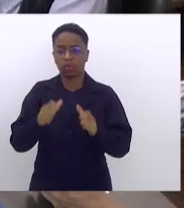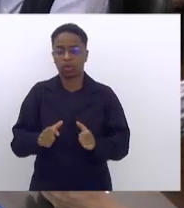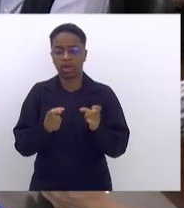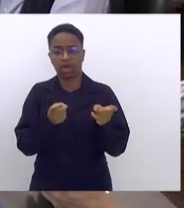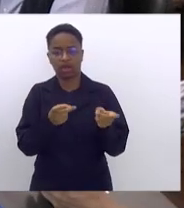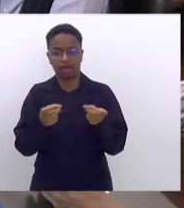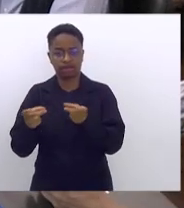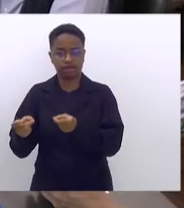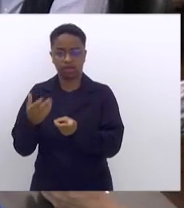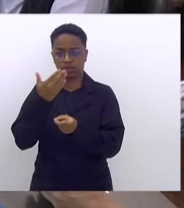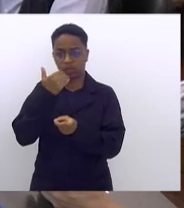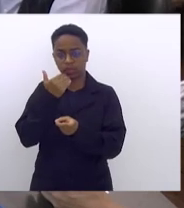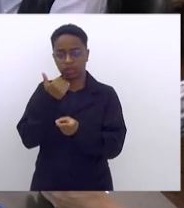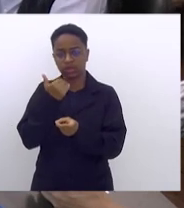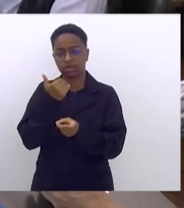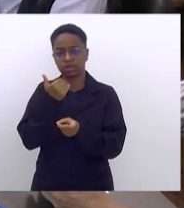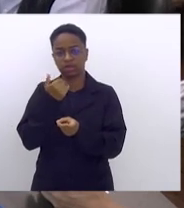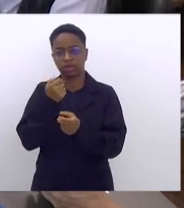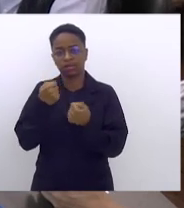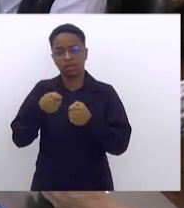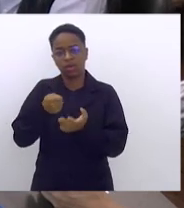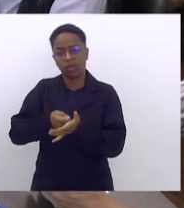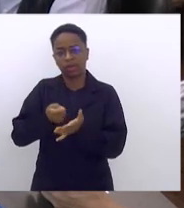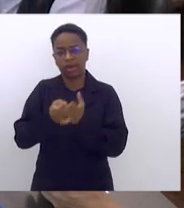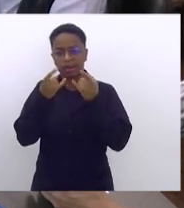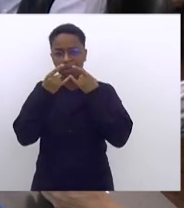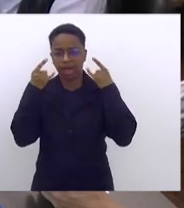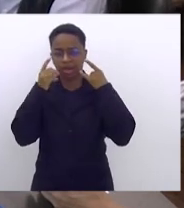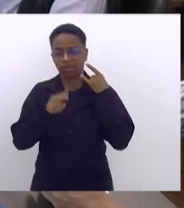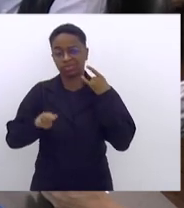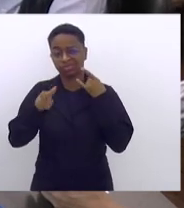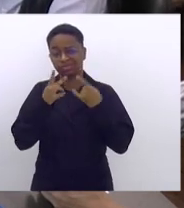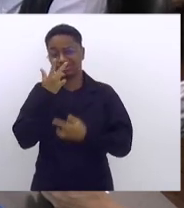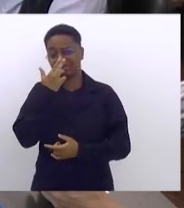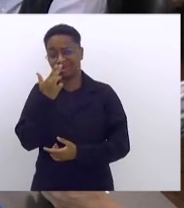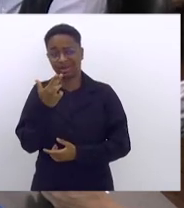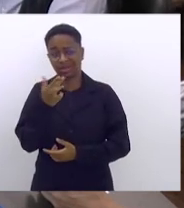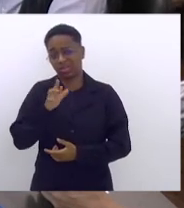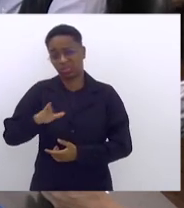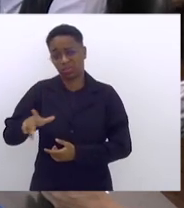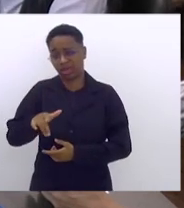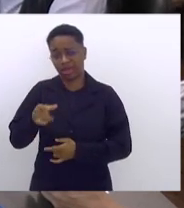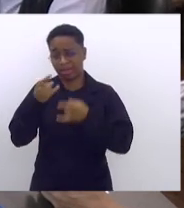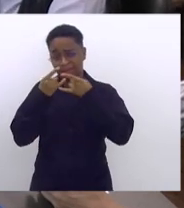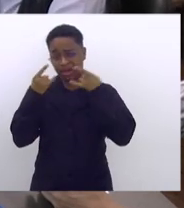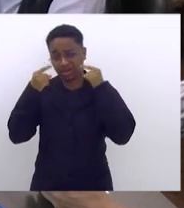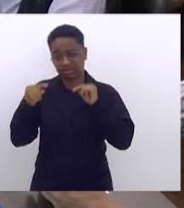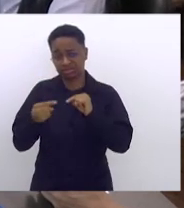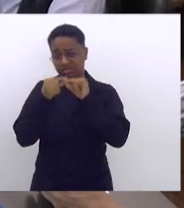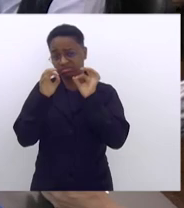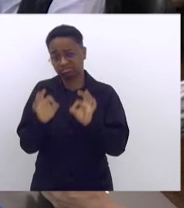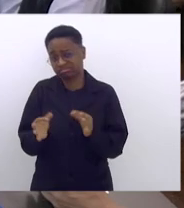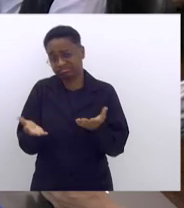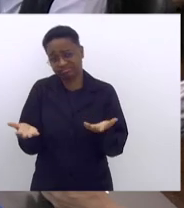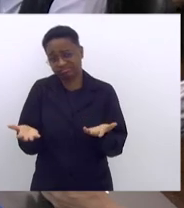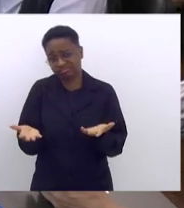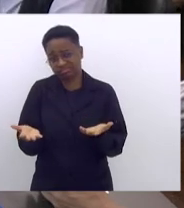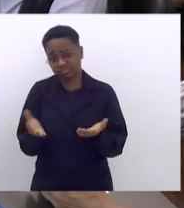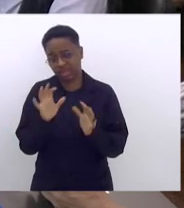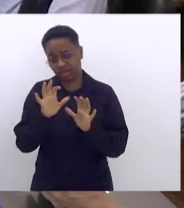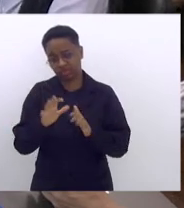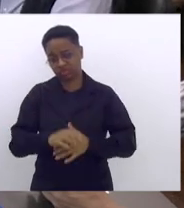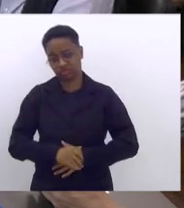comerciais de alimentos que tenham esse tipo de máscara, que me parece não ser nem a máscara mais adequada para... Enfim, é nesse